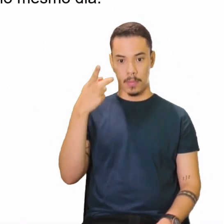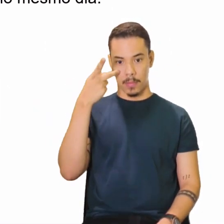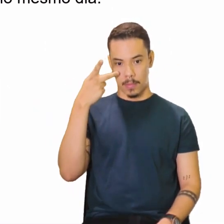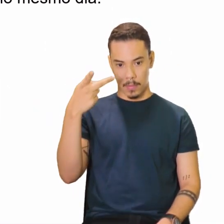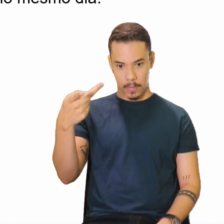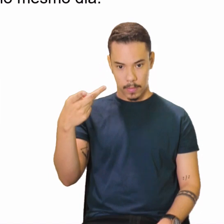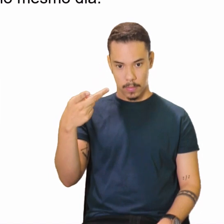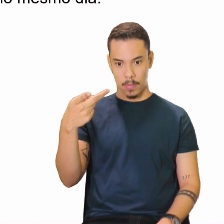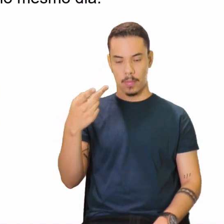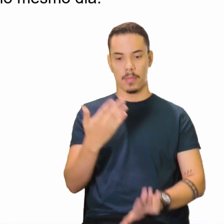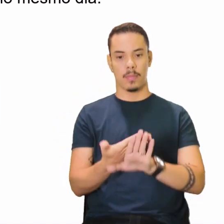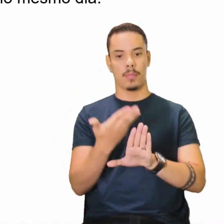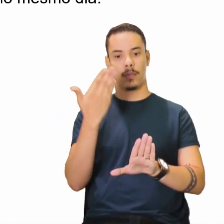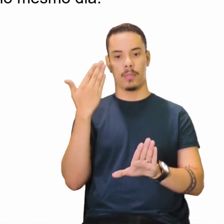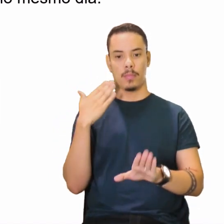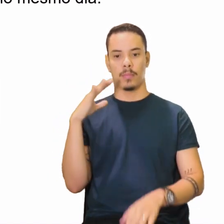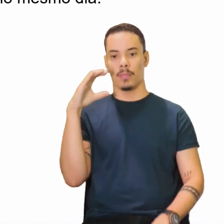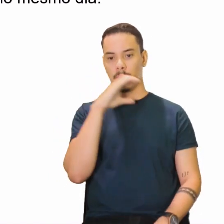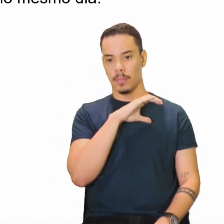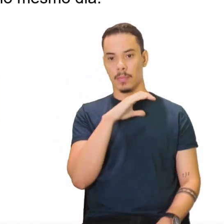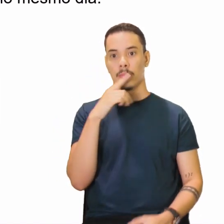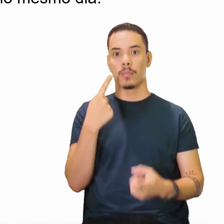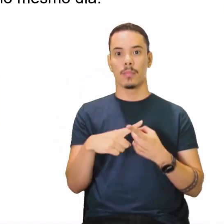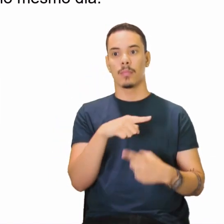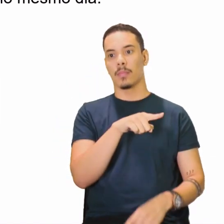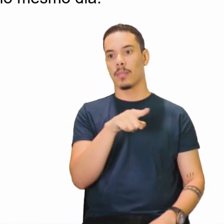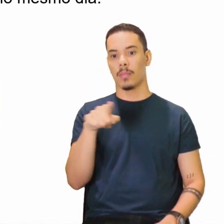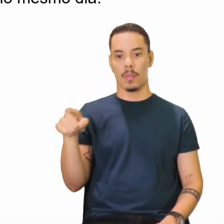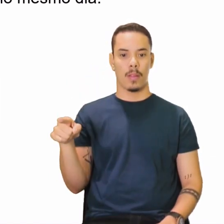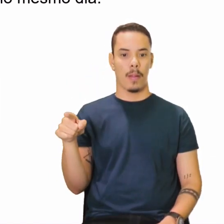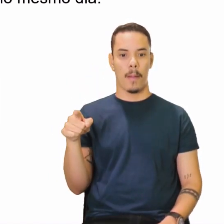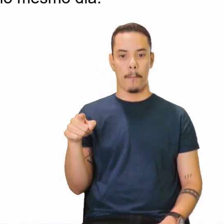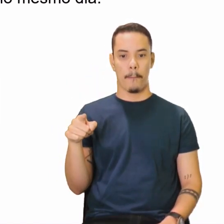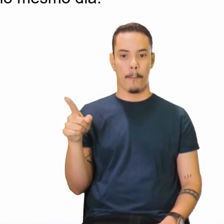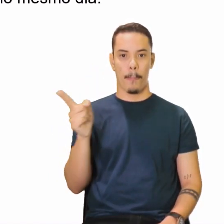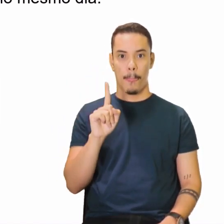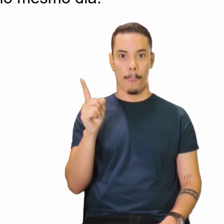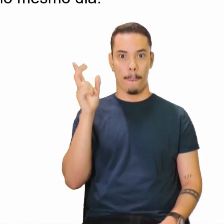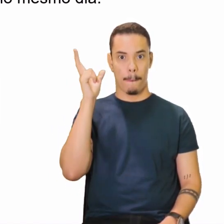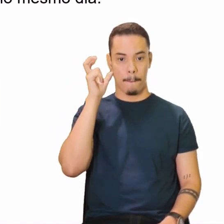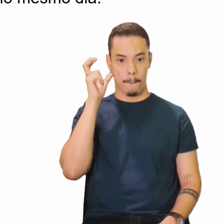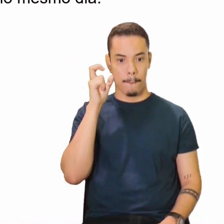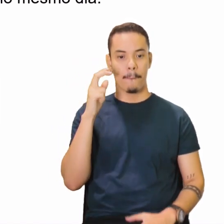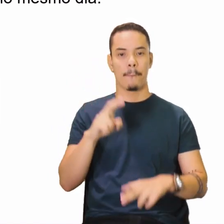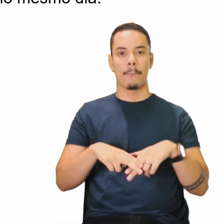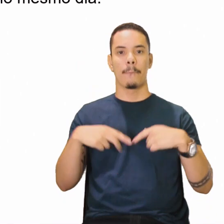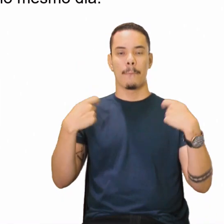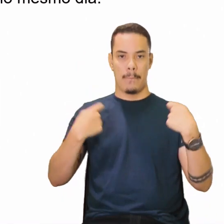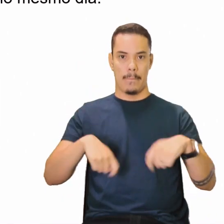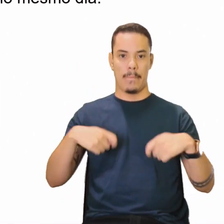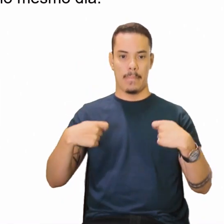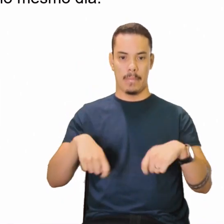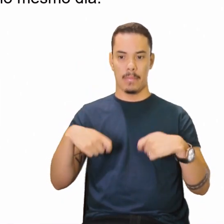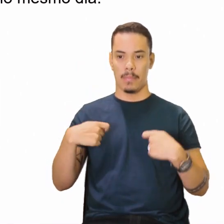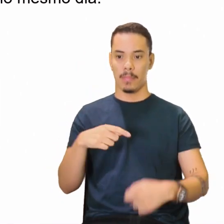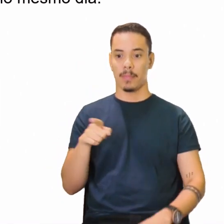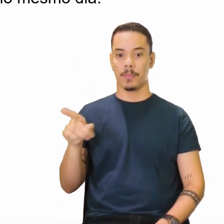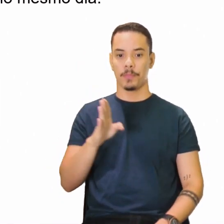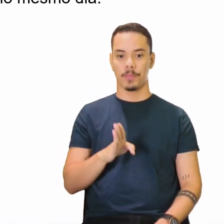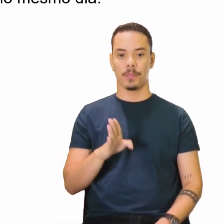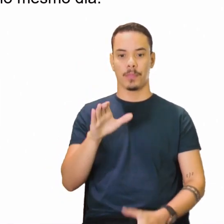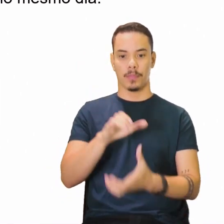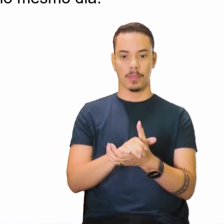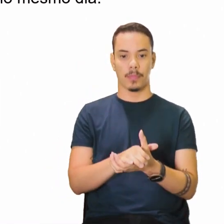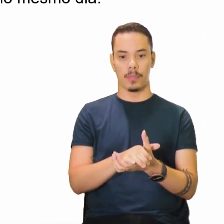visitá-la. Afastou-se depressa para que não o ouvisse. É necessário que ela se